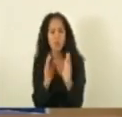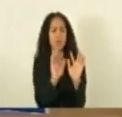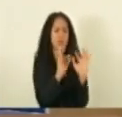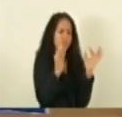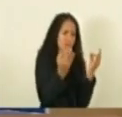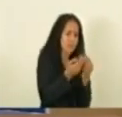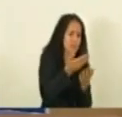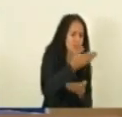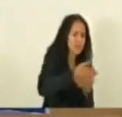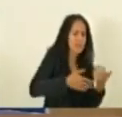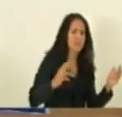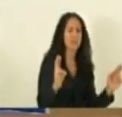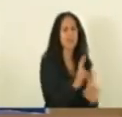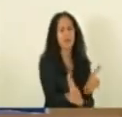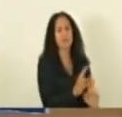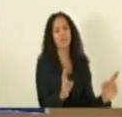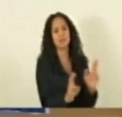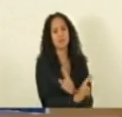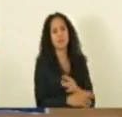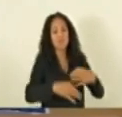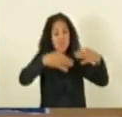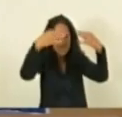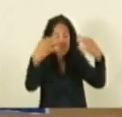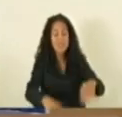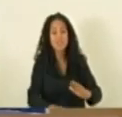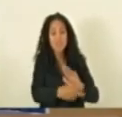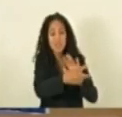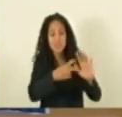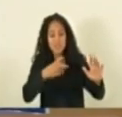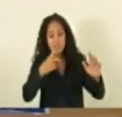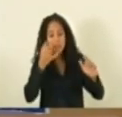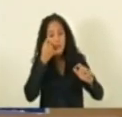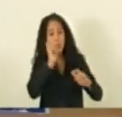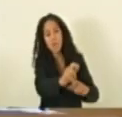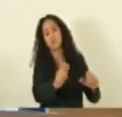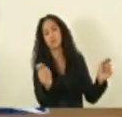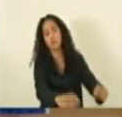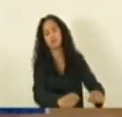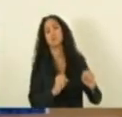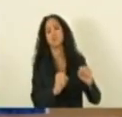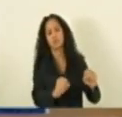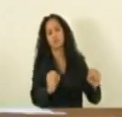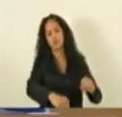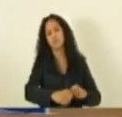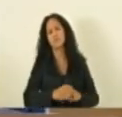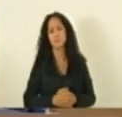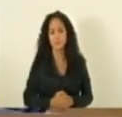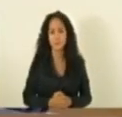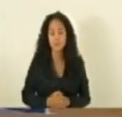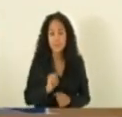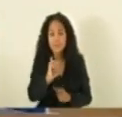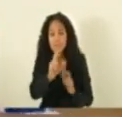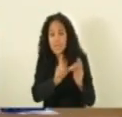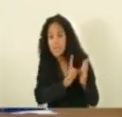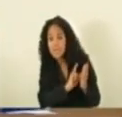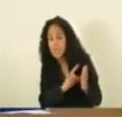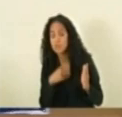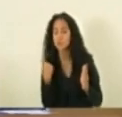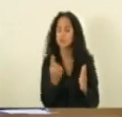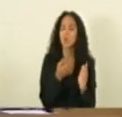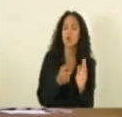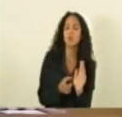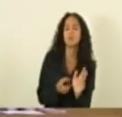familiar. Tenho certeza que esse crime poderia ter sido evitado se em algum momento a